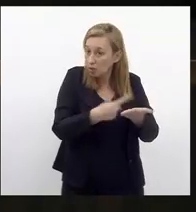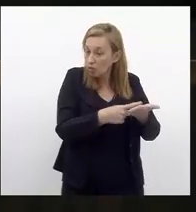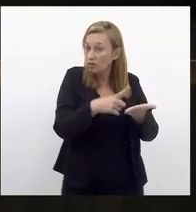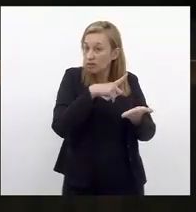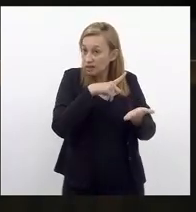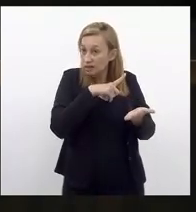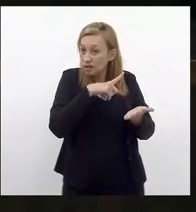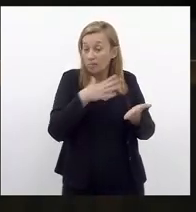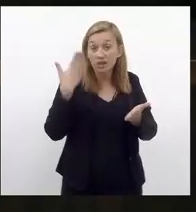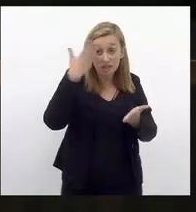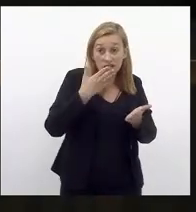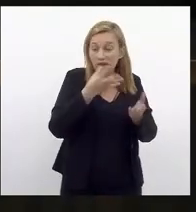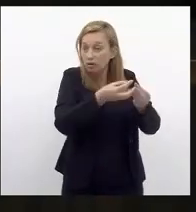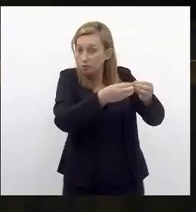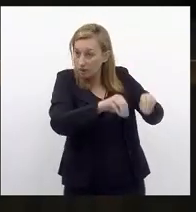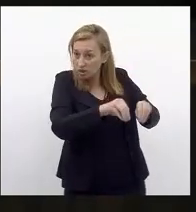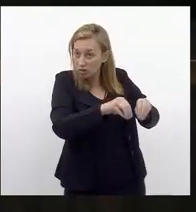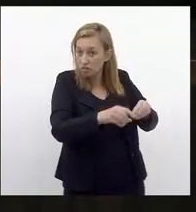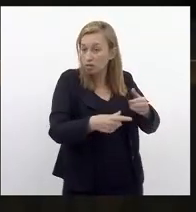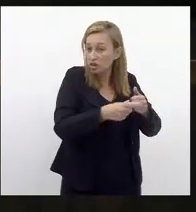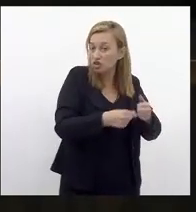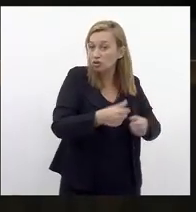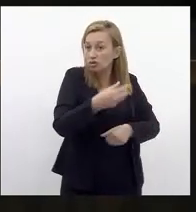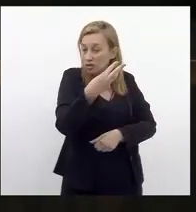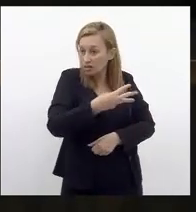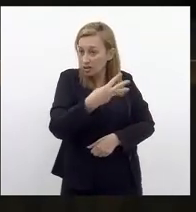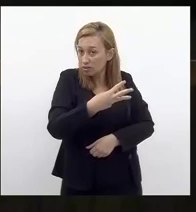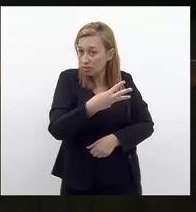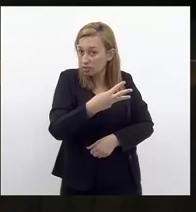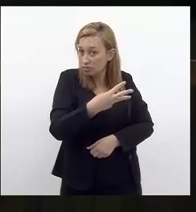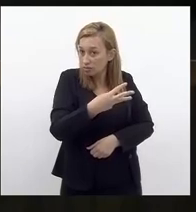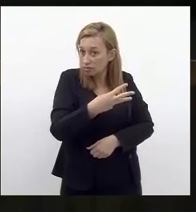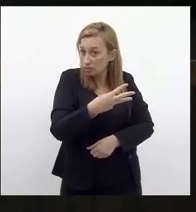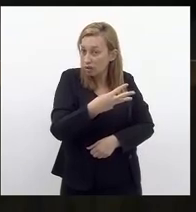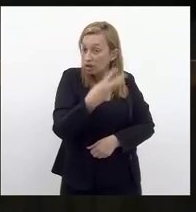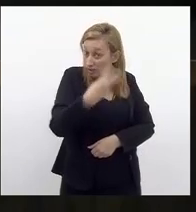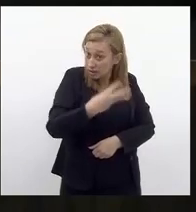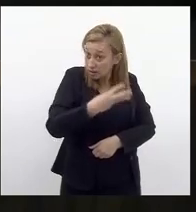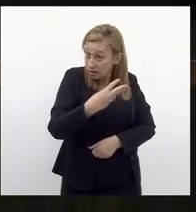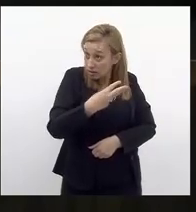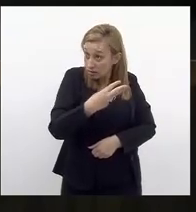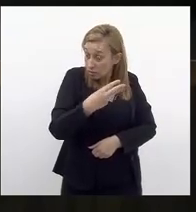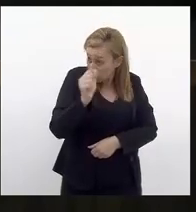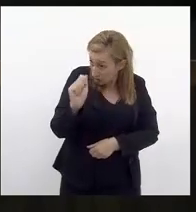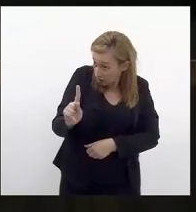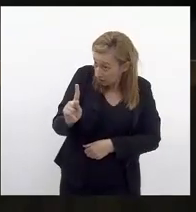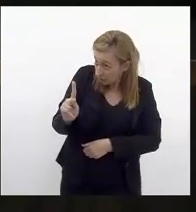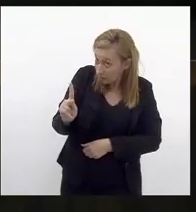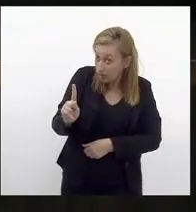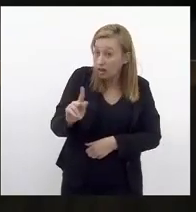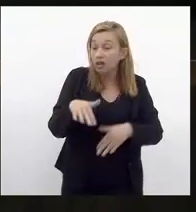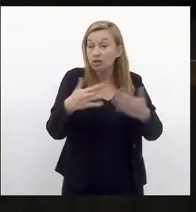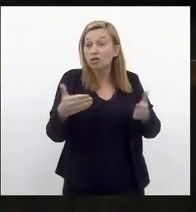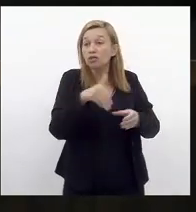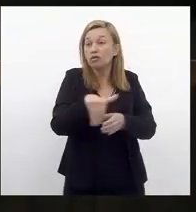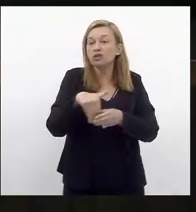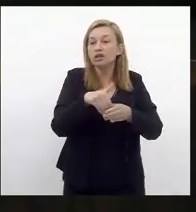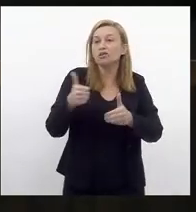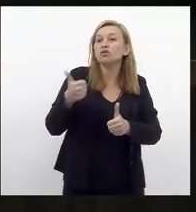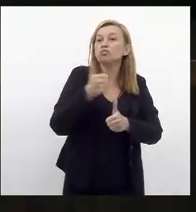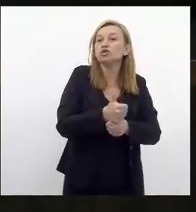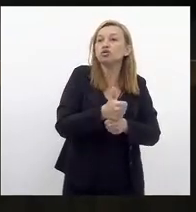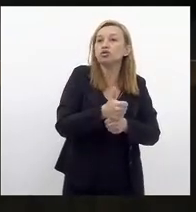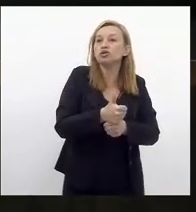uma mensagem então tá prejudicada pelo artigo 3º terceiro reserva dá uma em votação